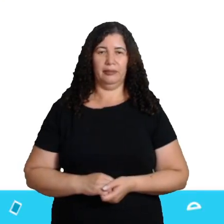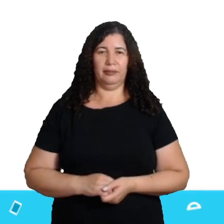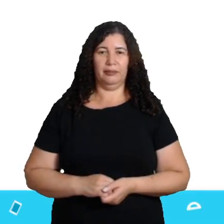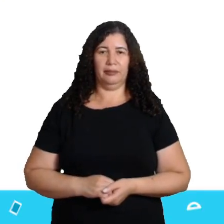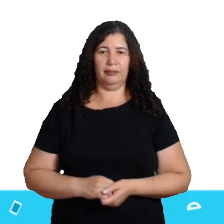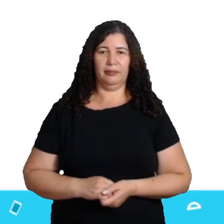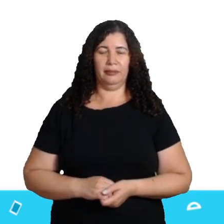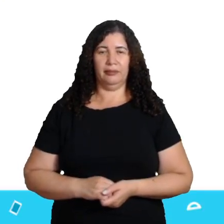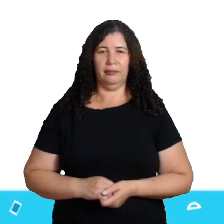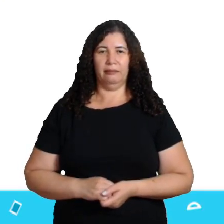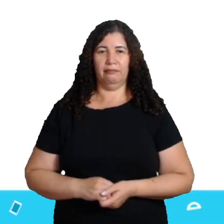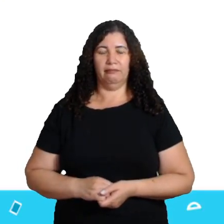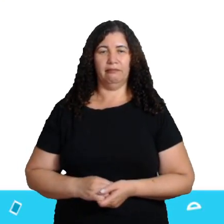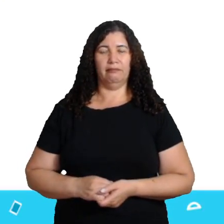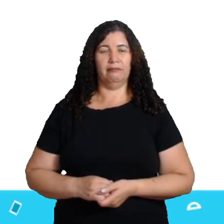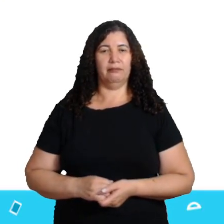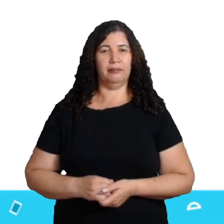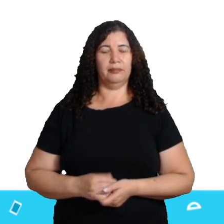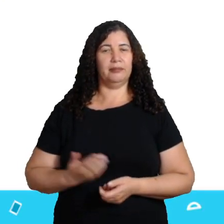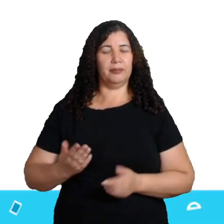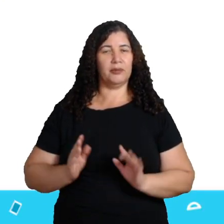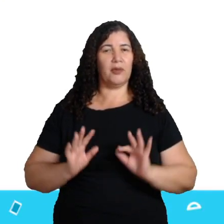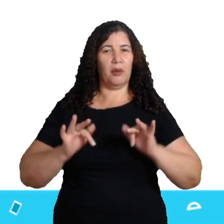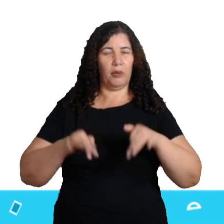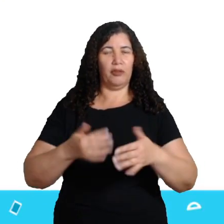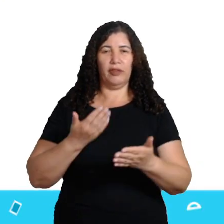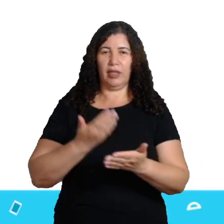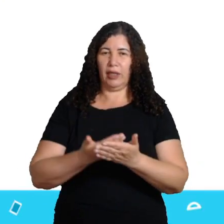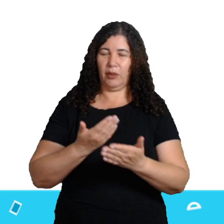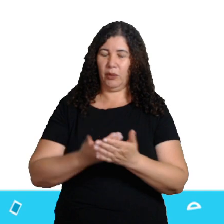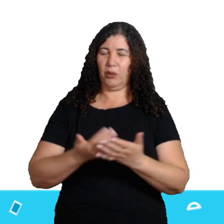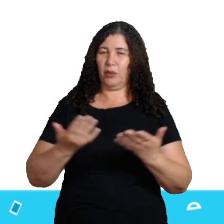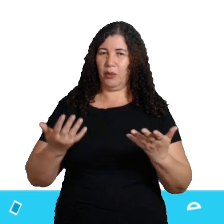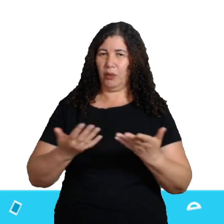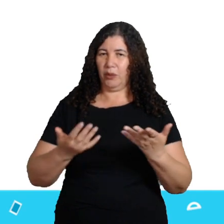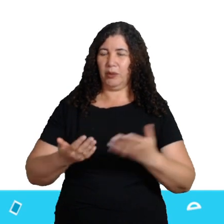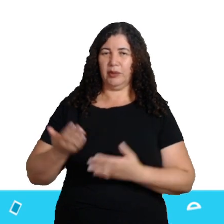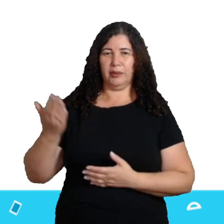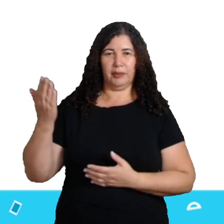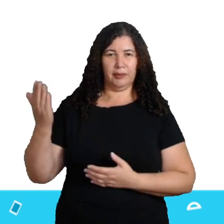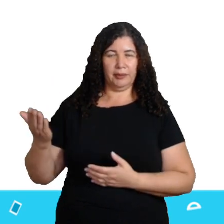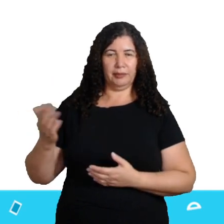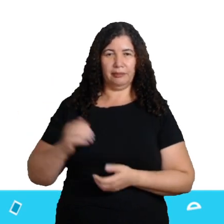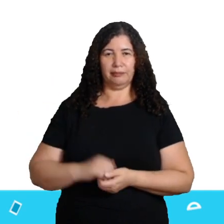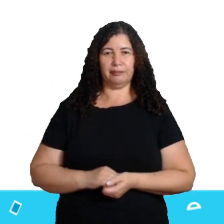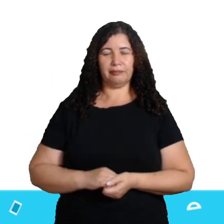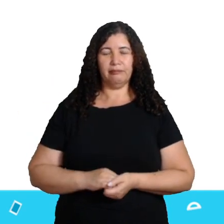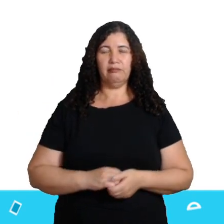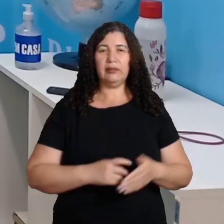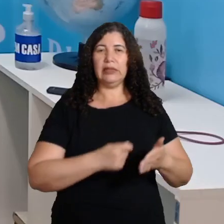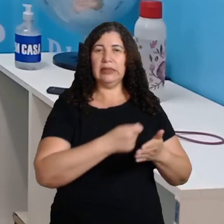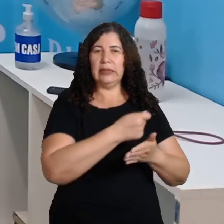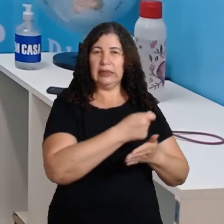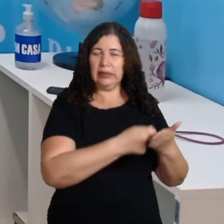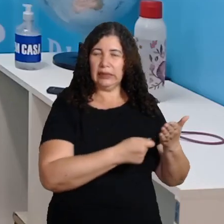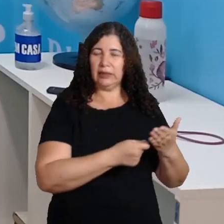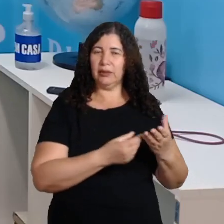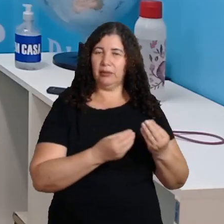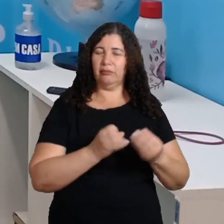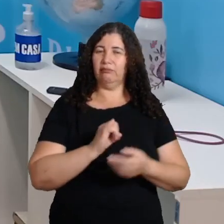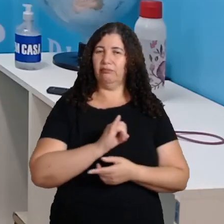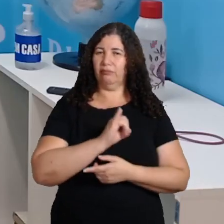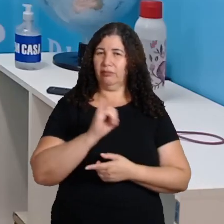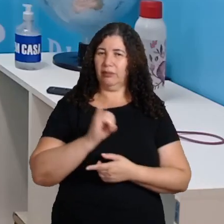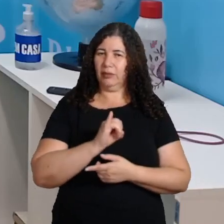Pessoal, para nós finalizarmos a aula de hoje, eu trouxe um texto muito importante de